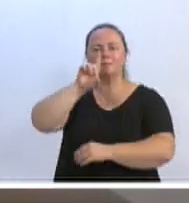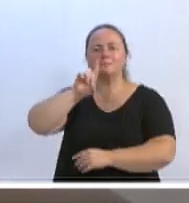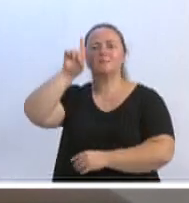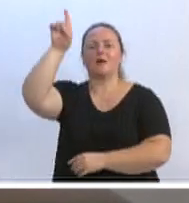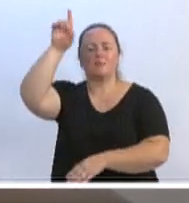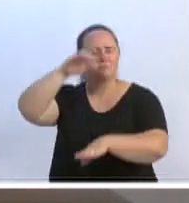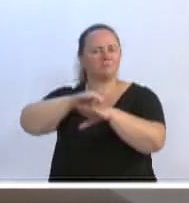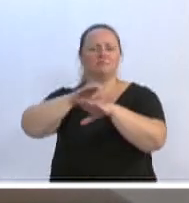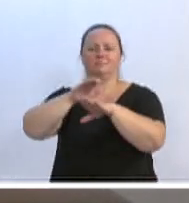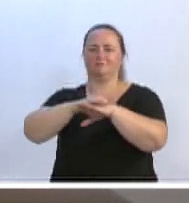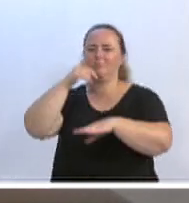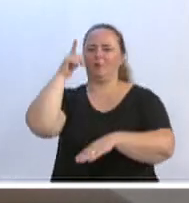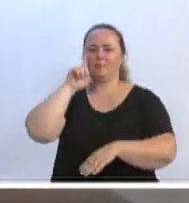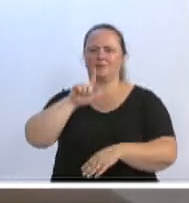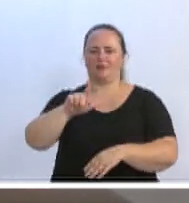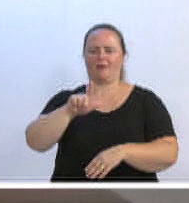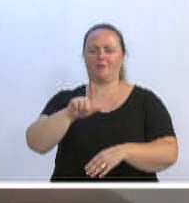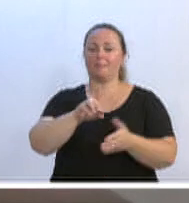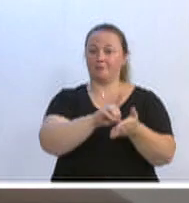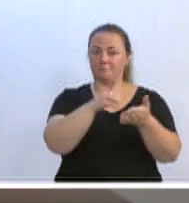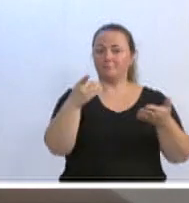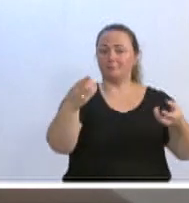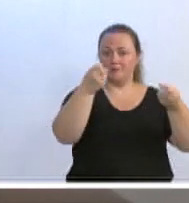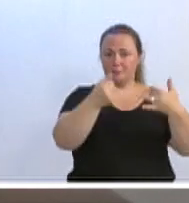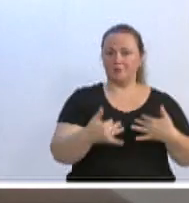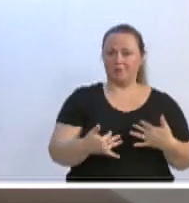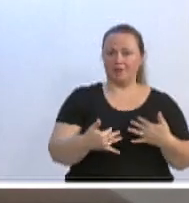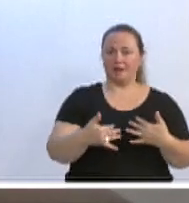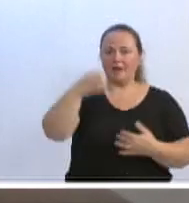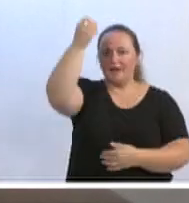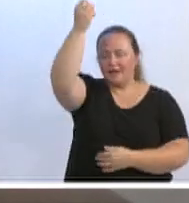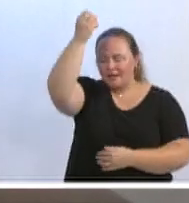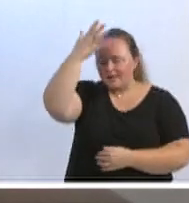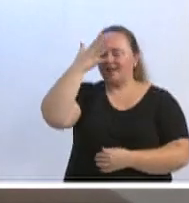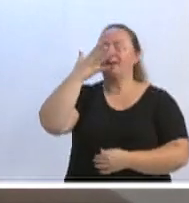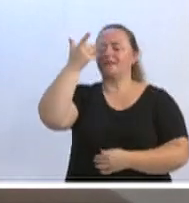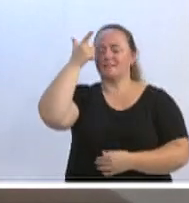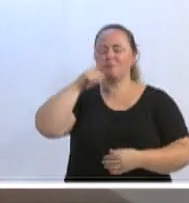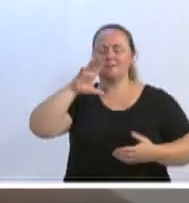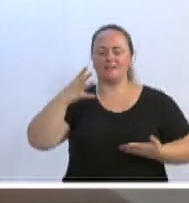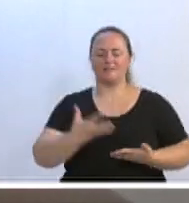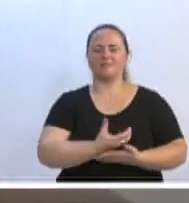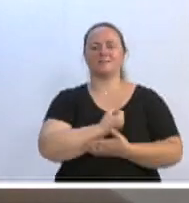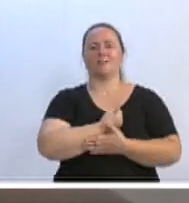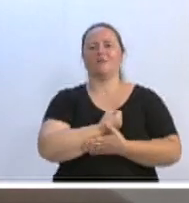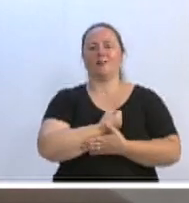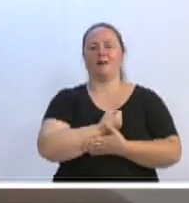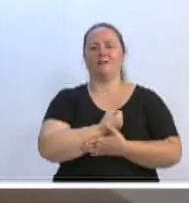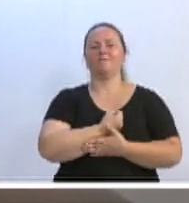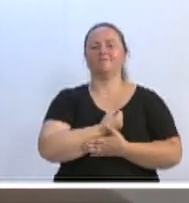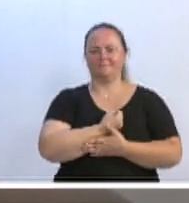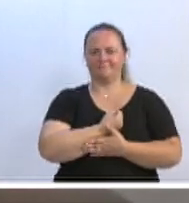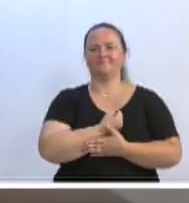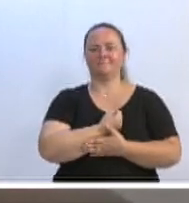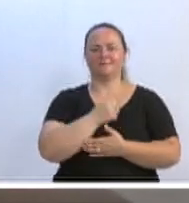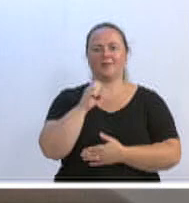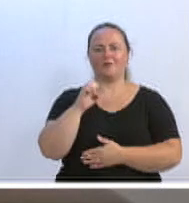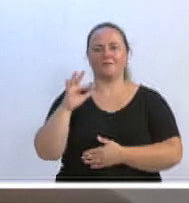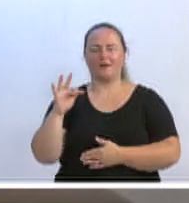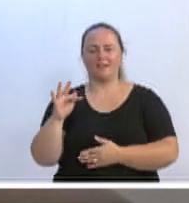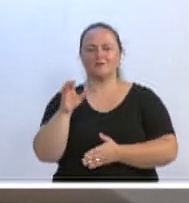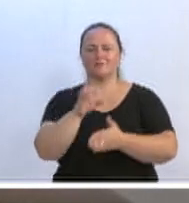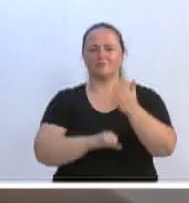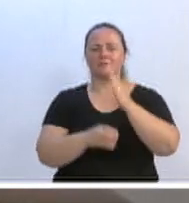que nós somos salvos pela graça. Pela graça sois salvos, segundo Efésios 2:8. Pela graça sois